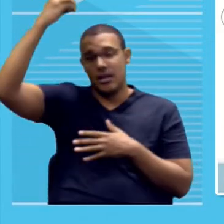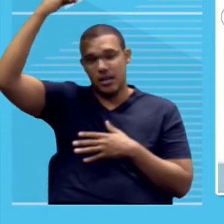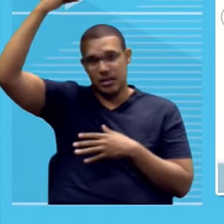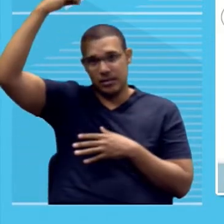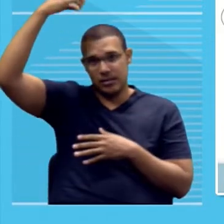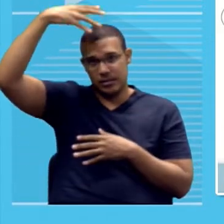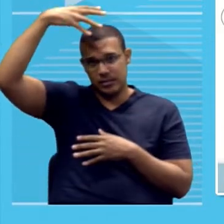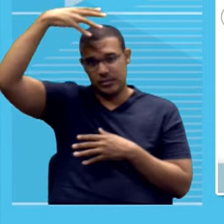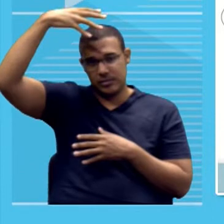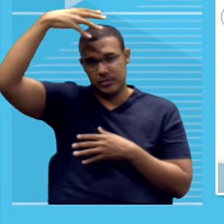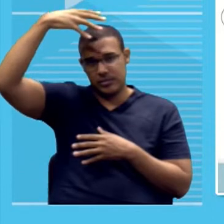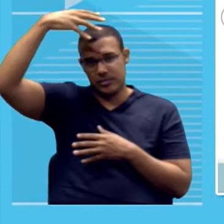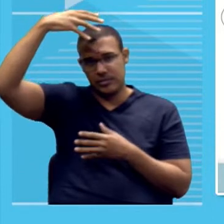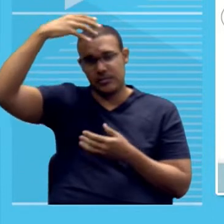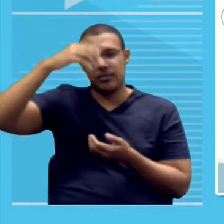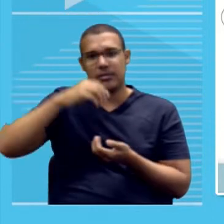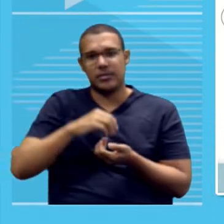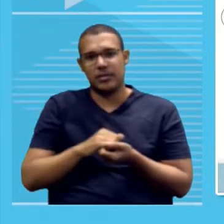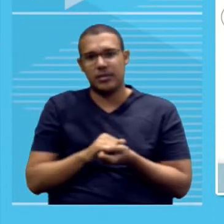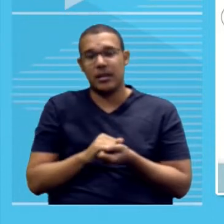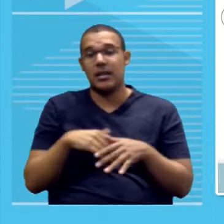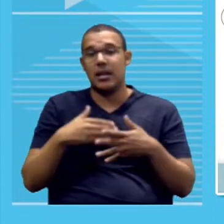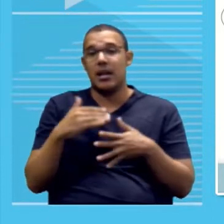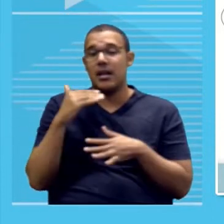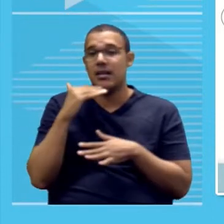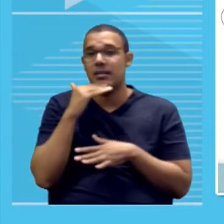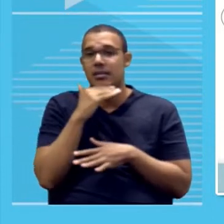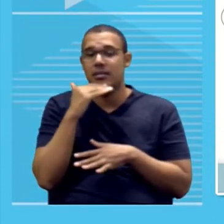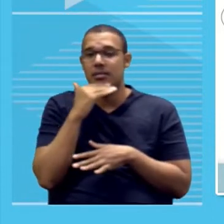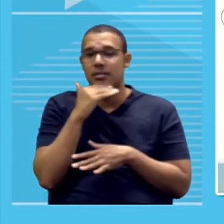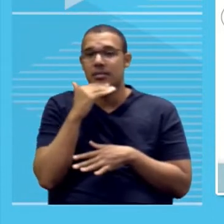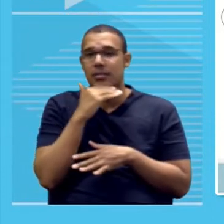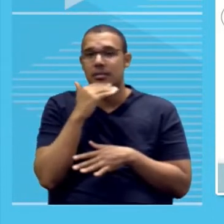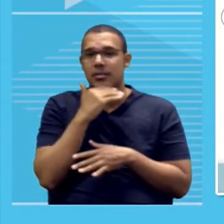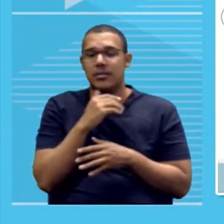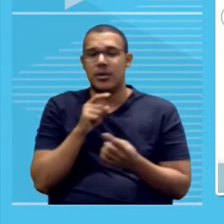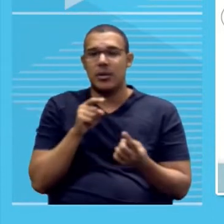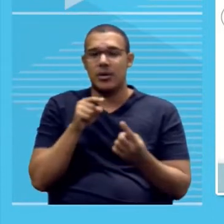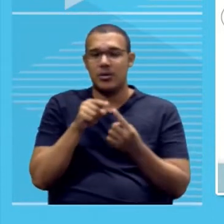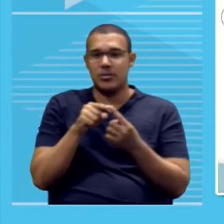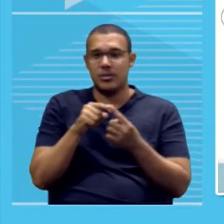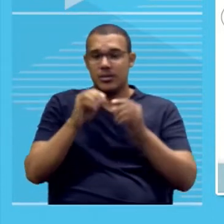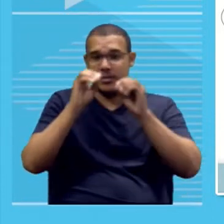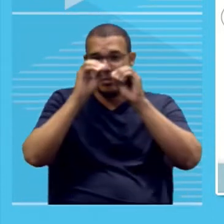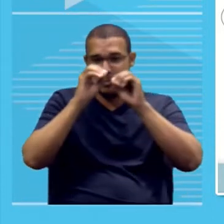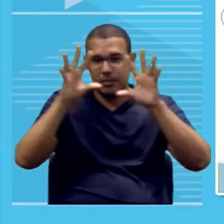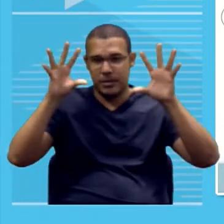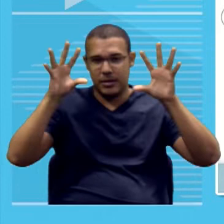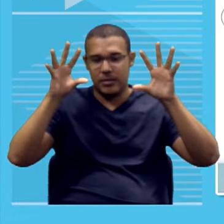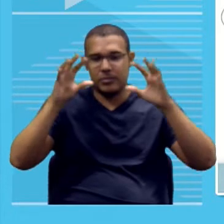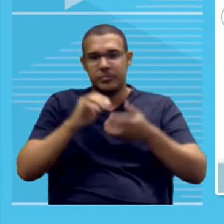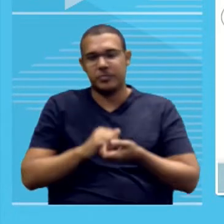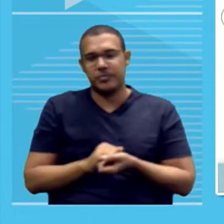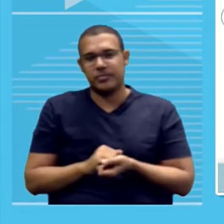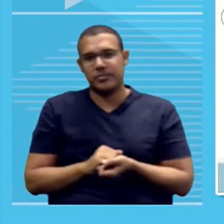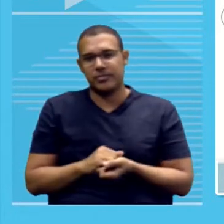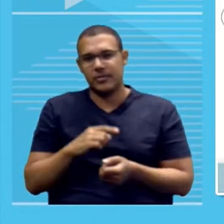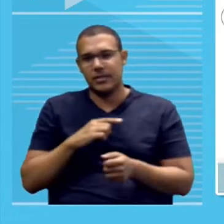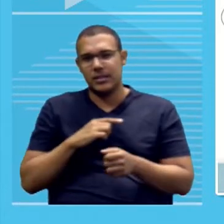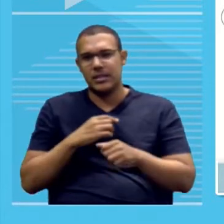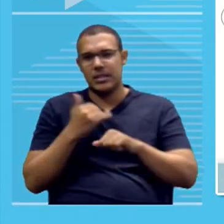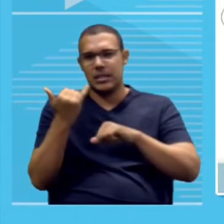está sendo esquentada com o objetivo de brilhar. Quando você tem um